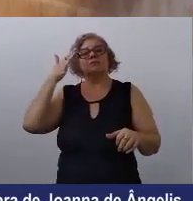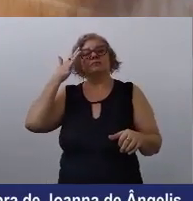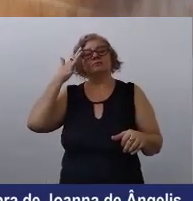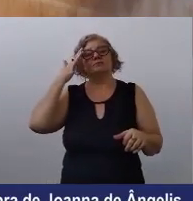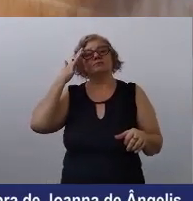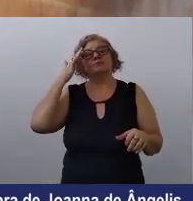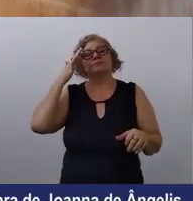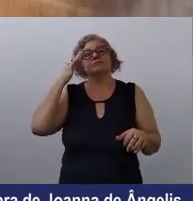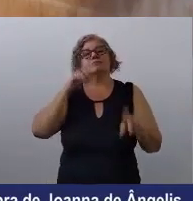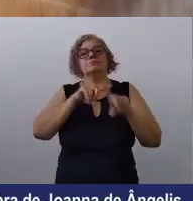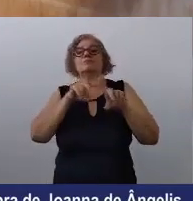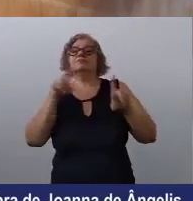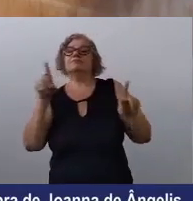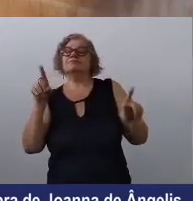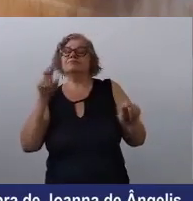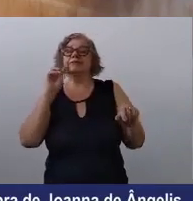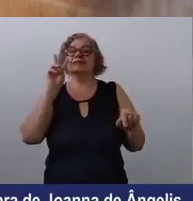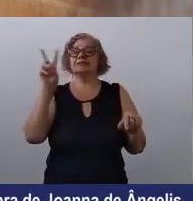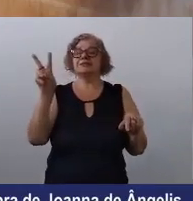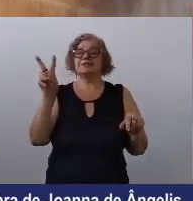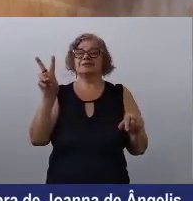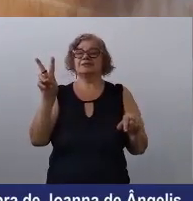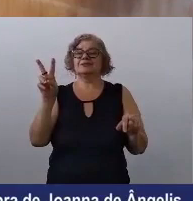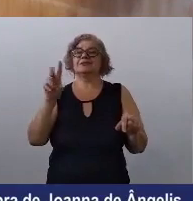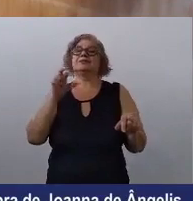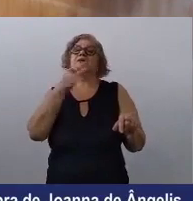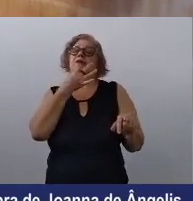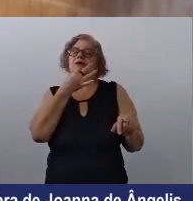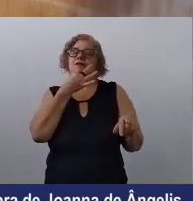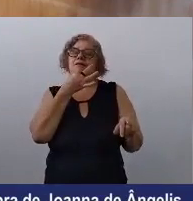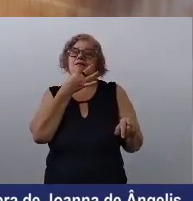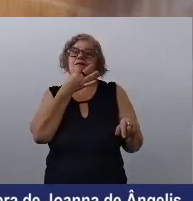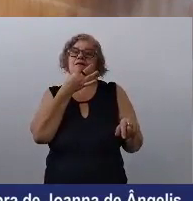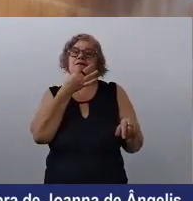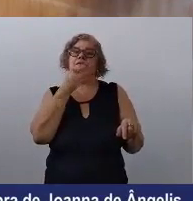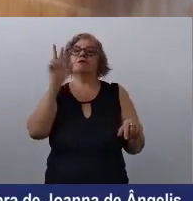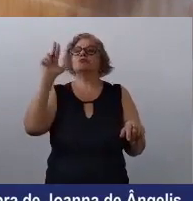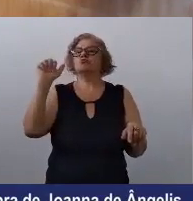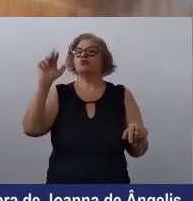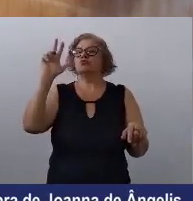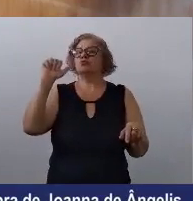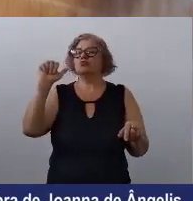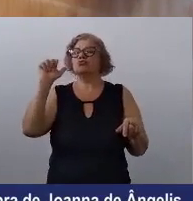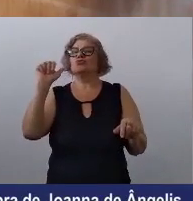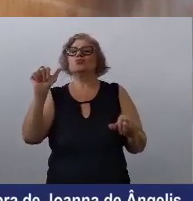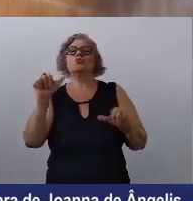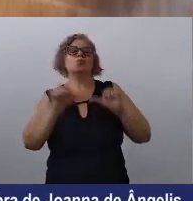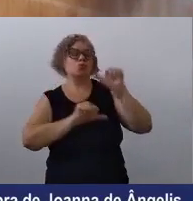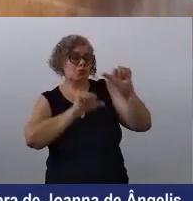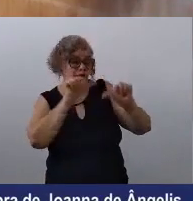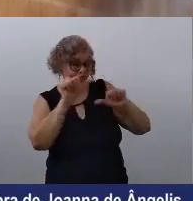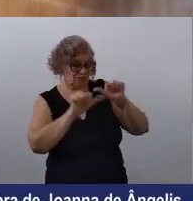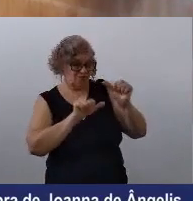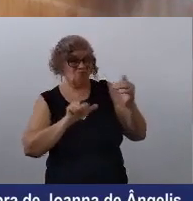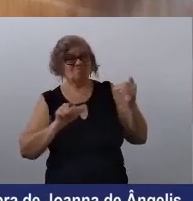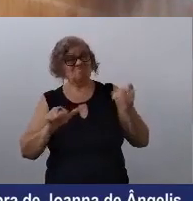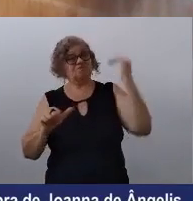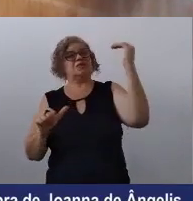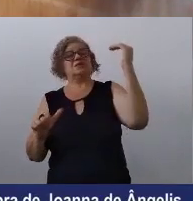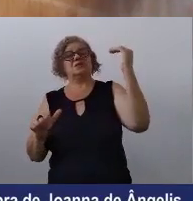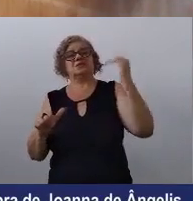ela não era uma cópia de Francisco, tinha as suas opiniões e nunca modificou esse